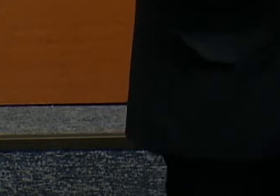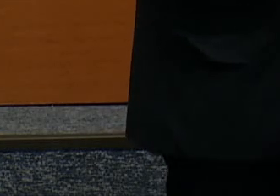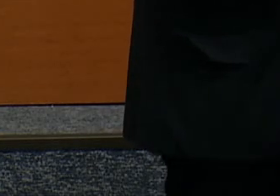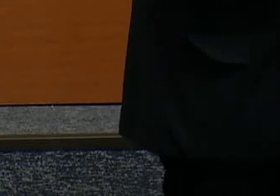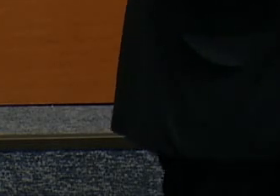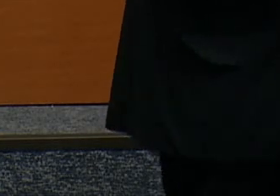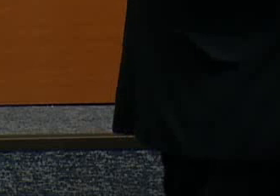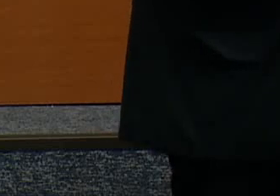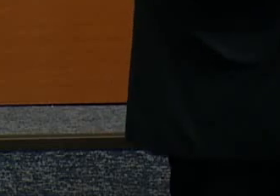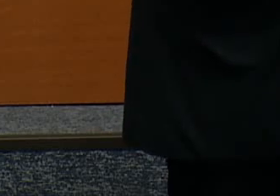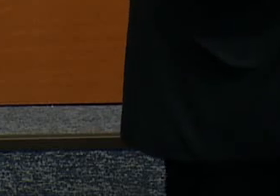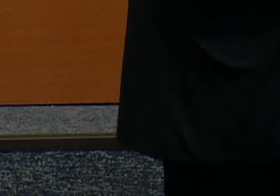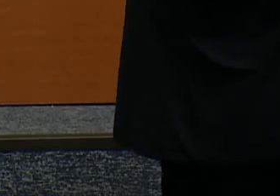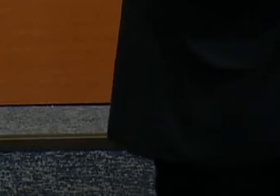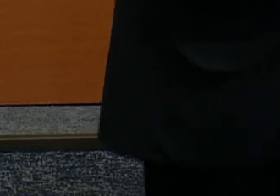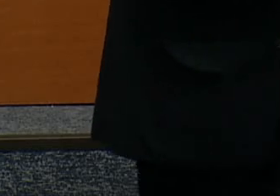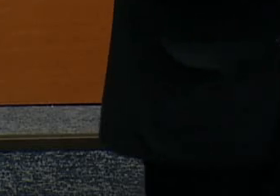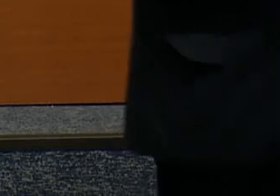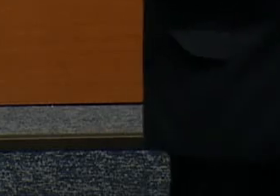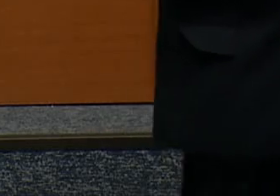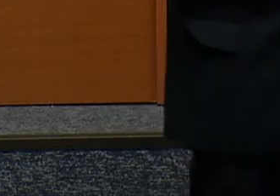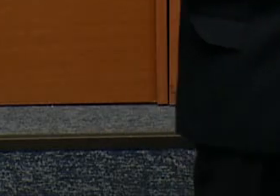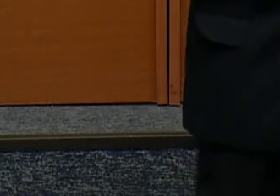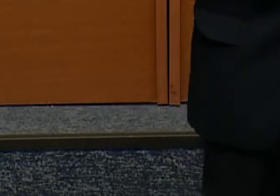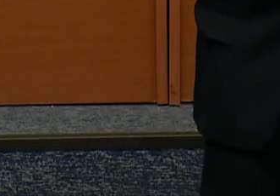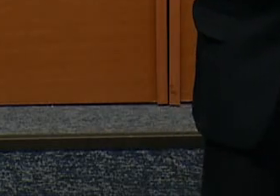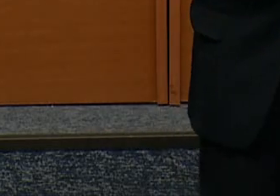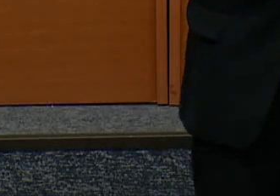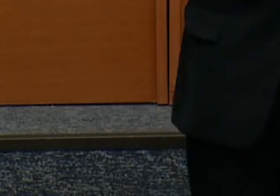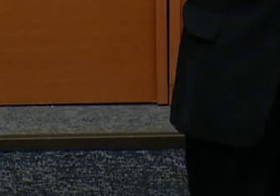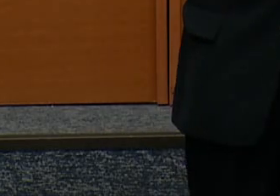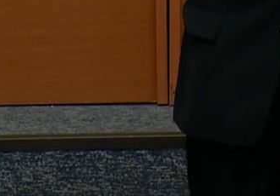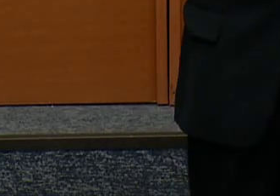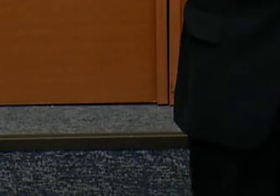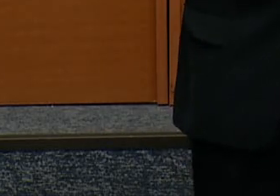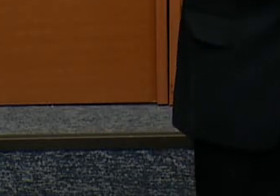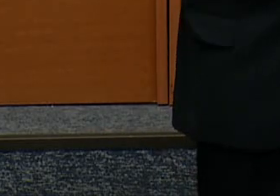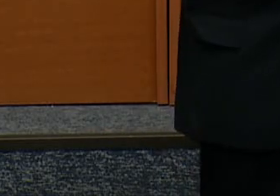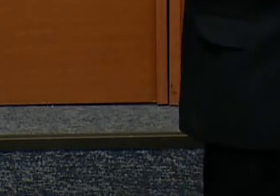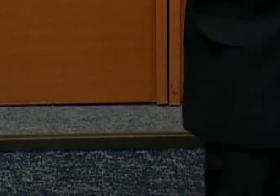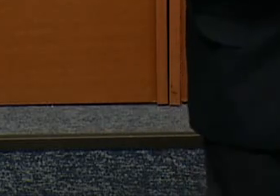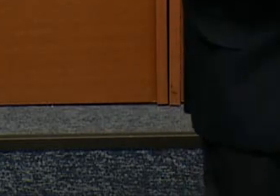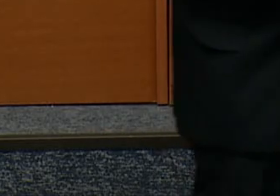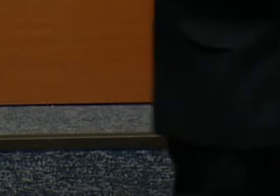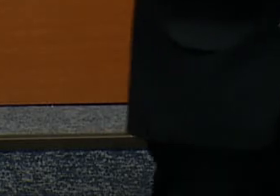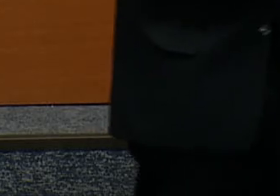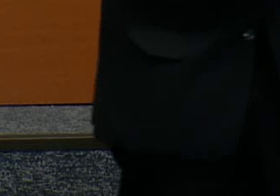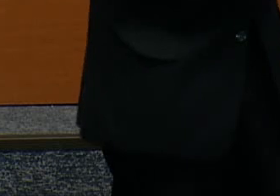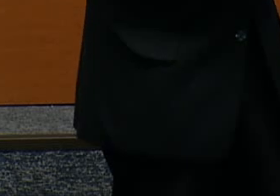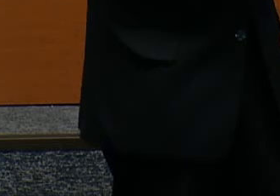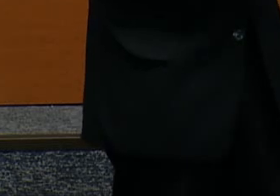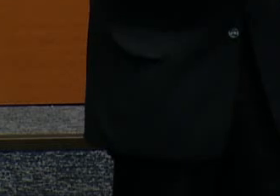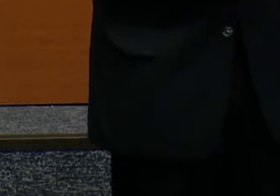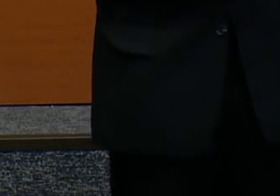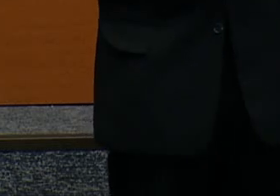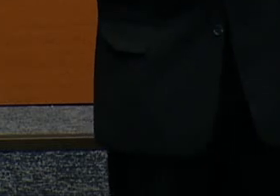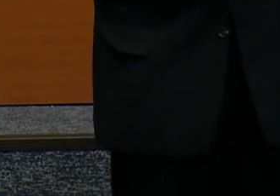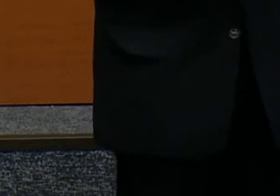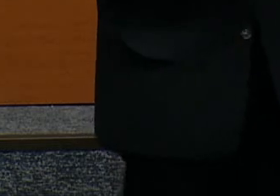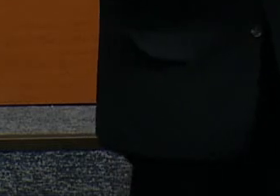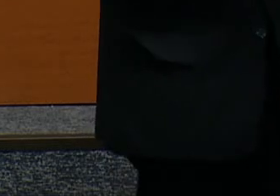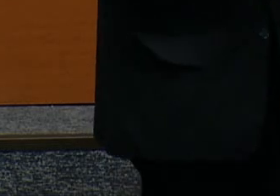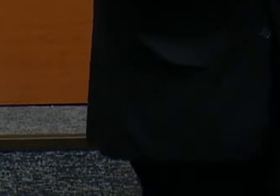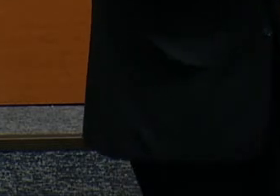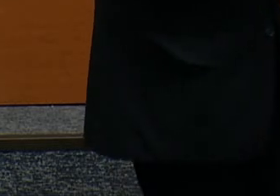exclusivamente pessoal de vocês. Nós ficamos muito honrados com essa homenagem e nós nos sentimos realmente